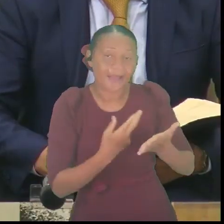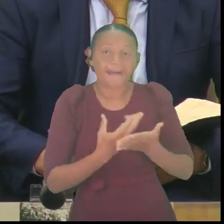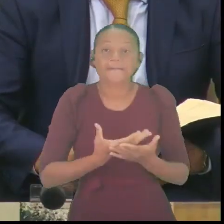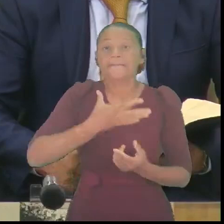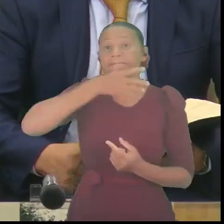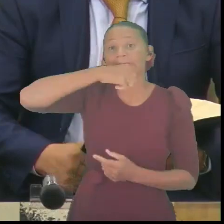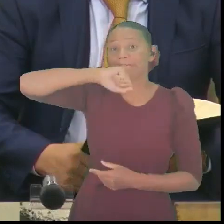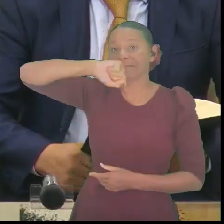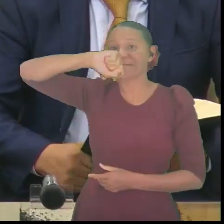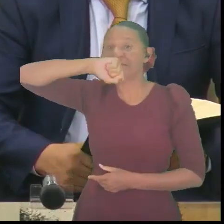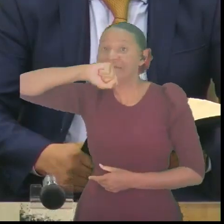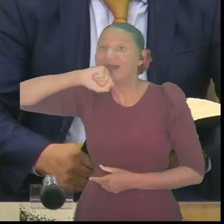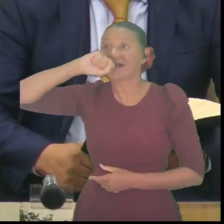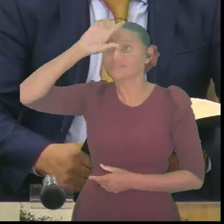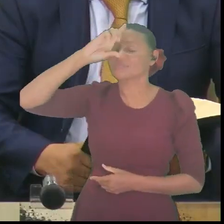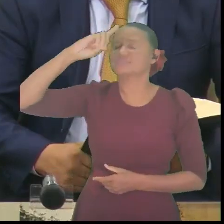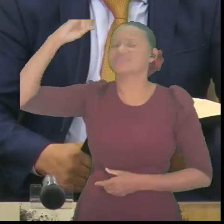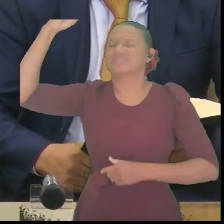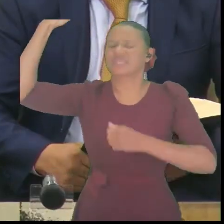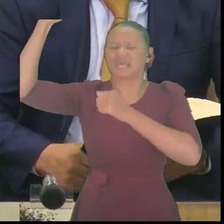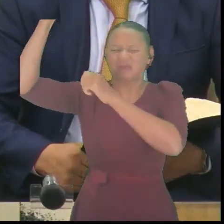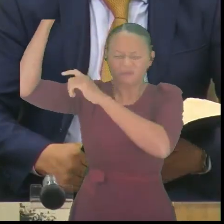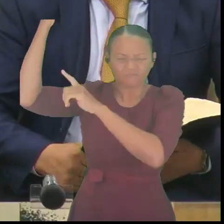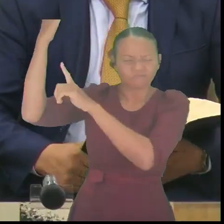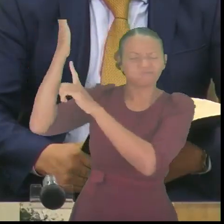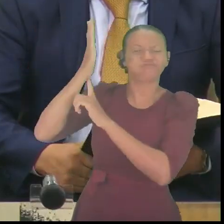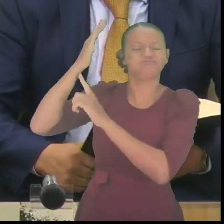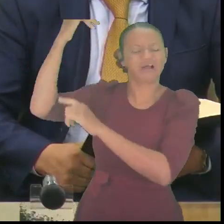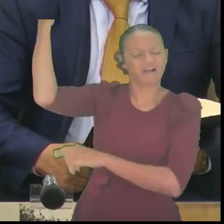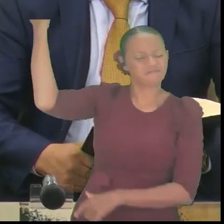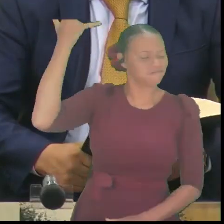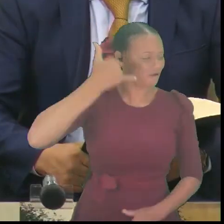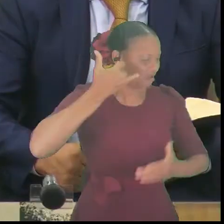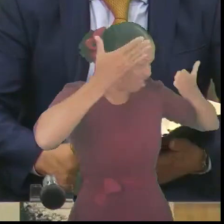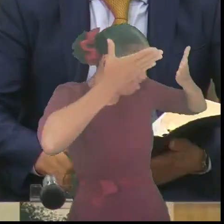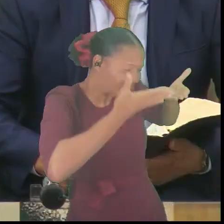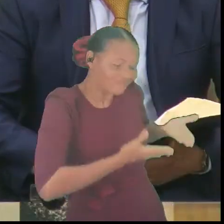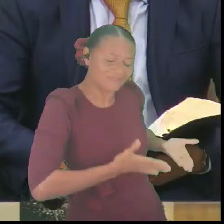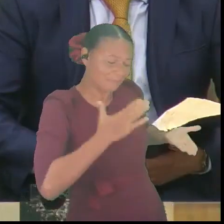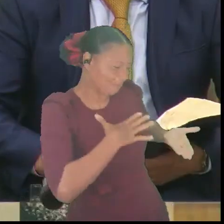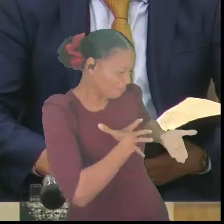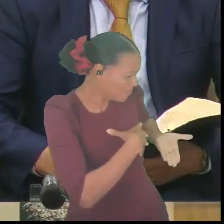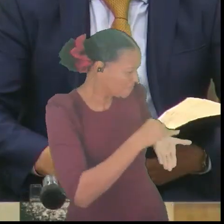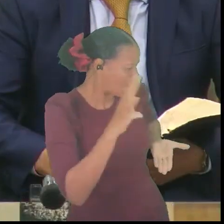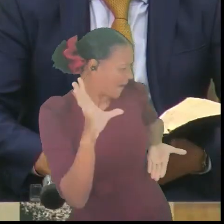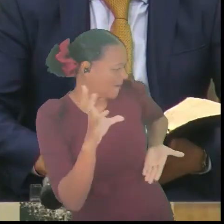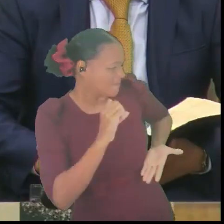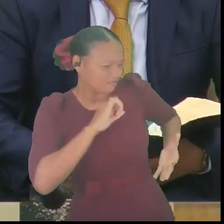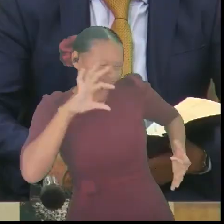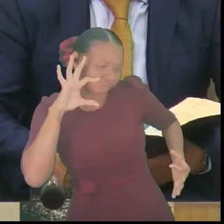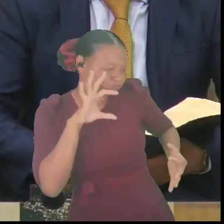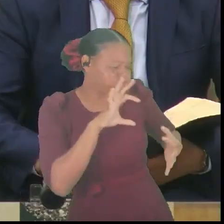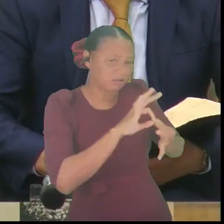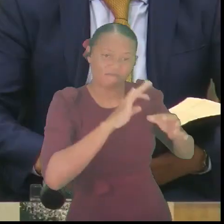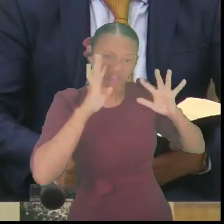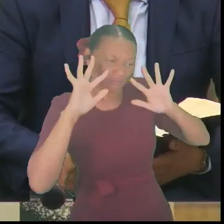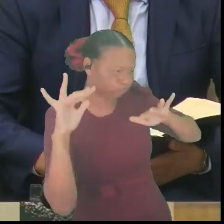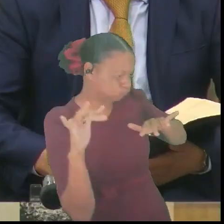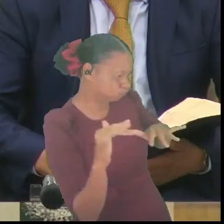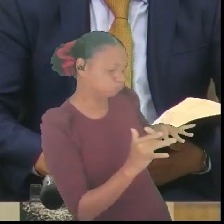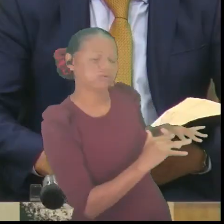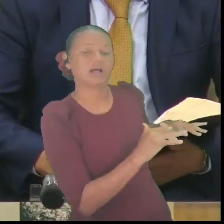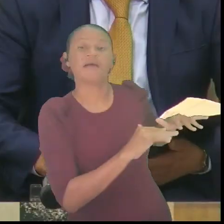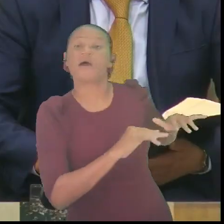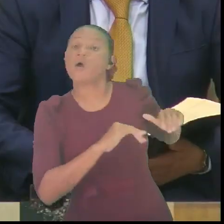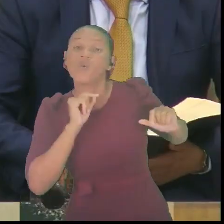se manifestou dizendo: este é o meu Filho amado em quem me comprazo, a ele escutai, após o Espírito